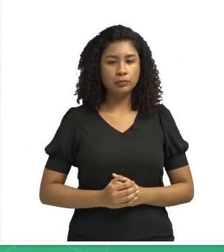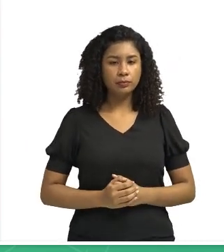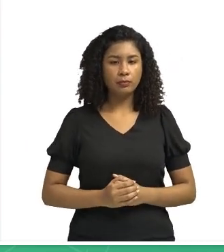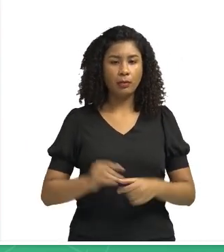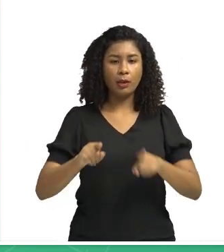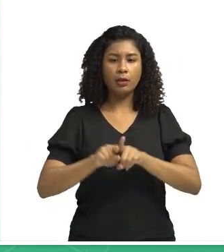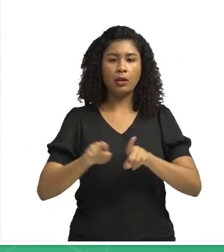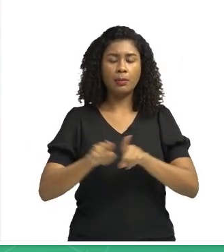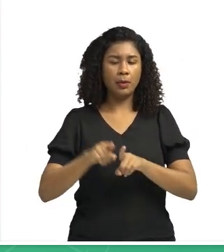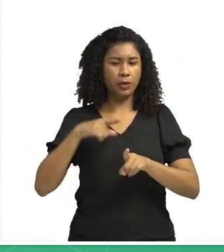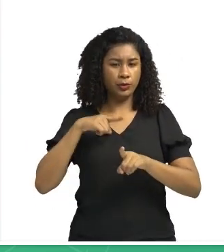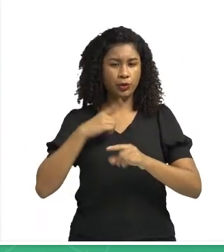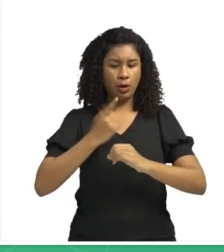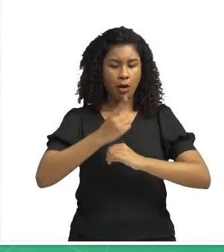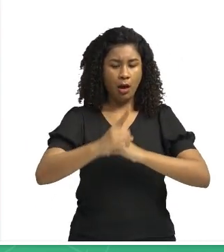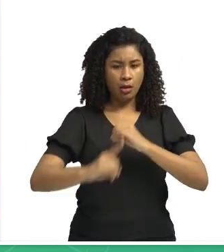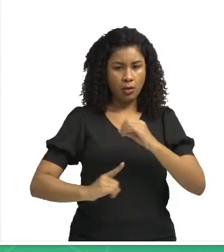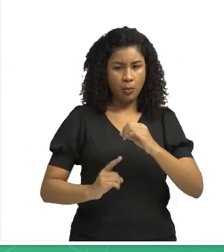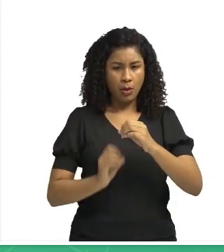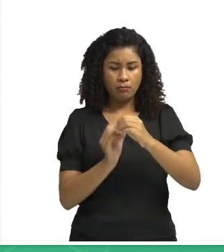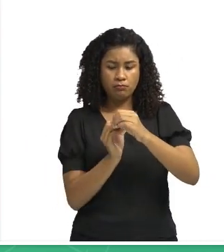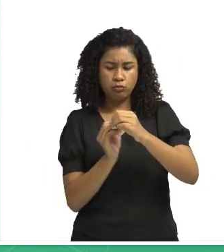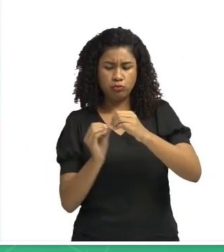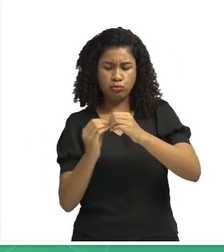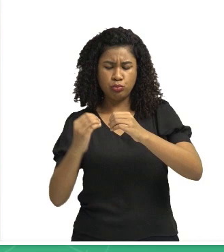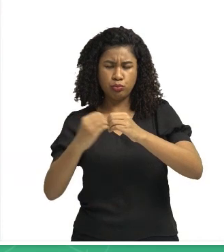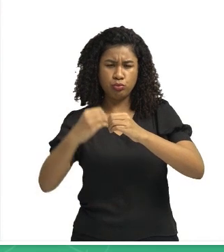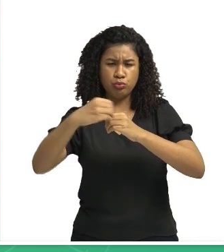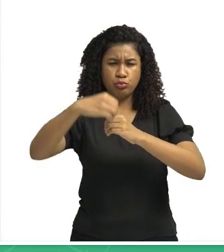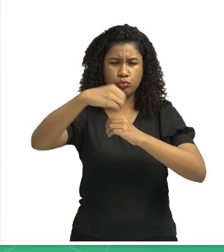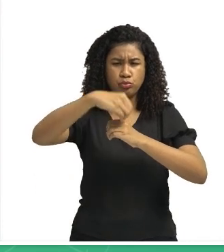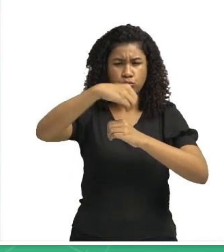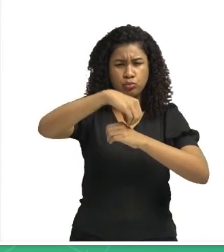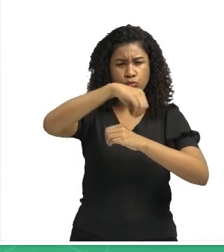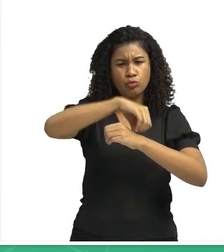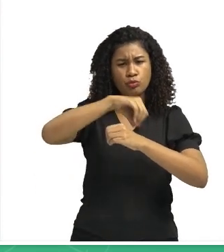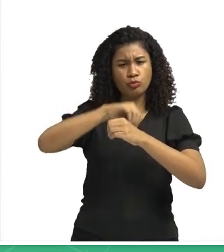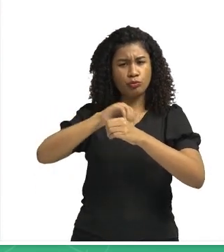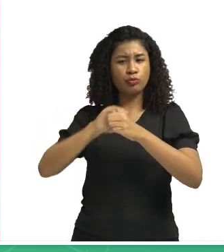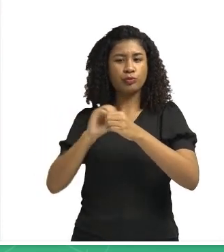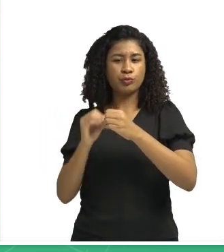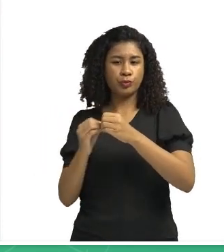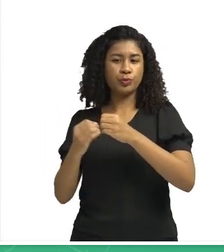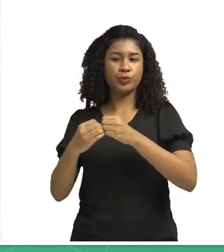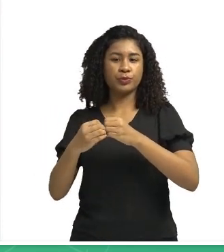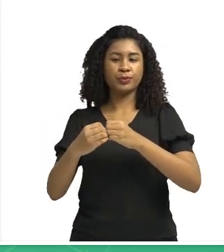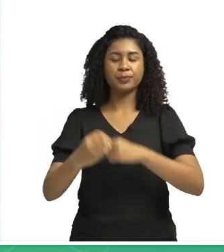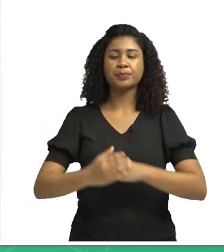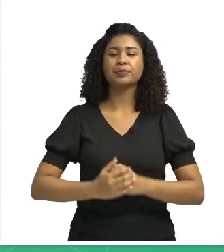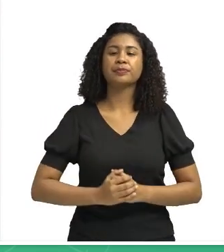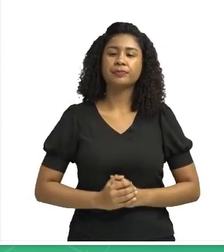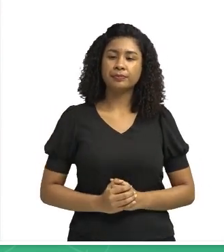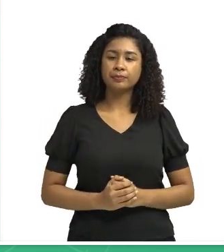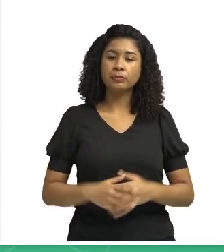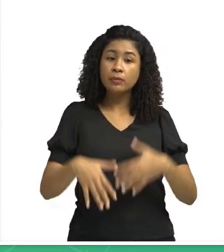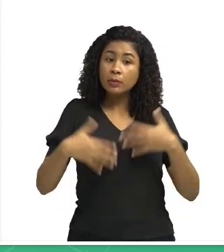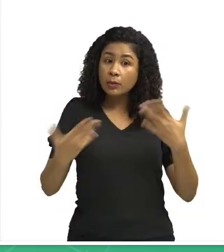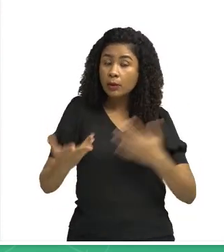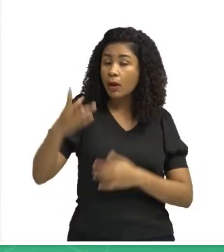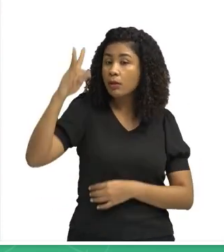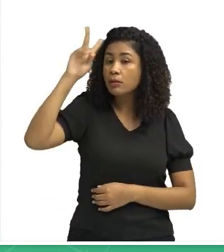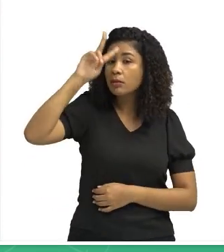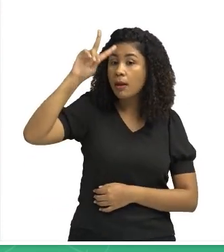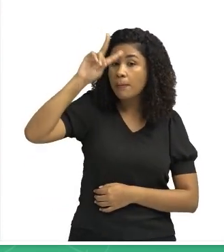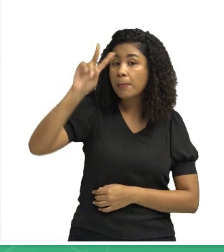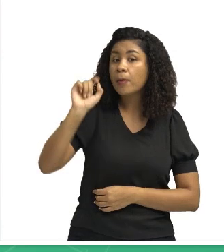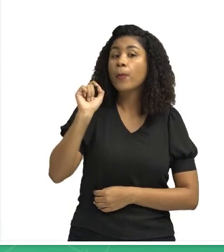de partículas pequenas e com carga no átomo, tá? Lembrando que